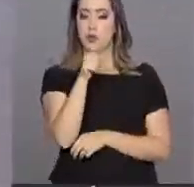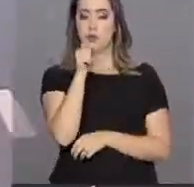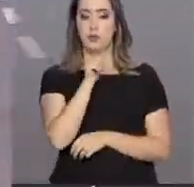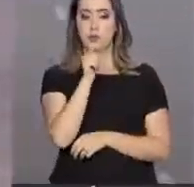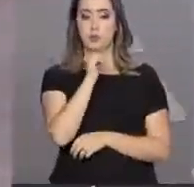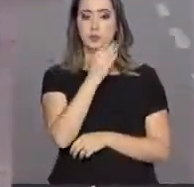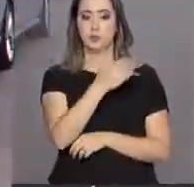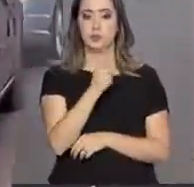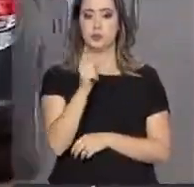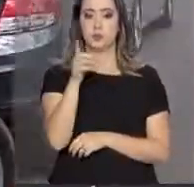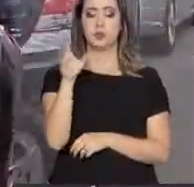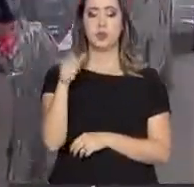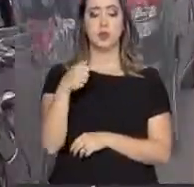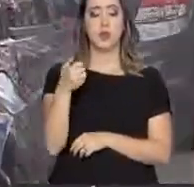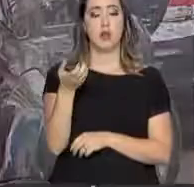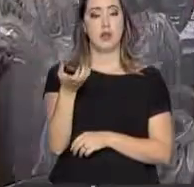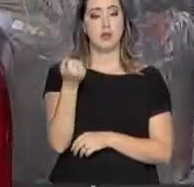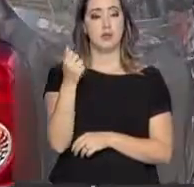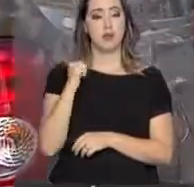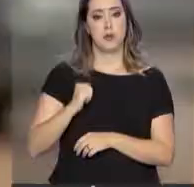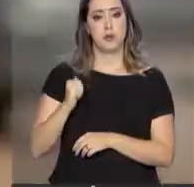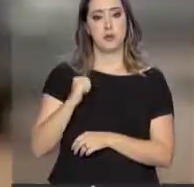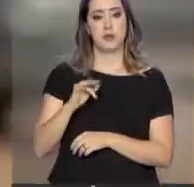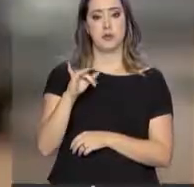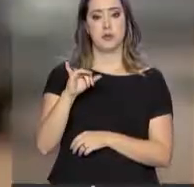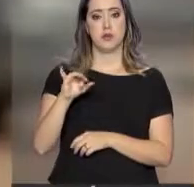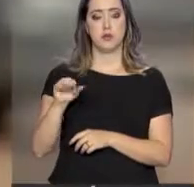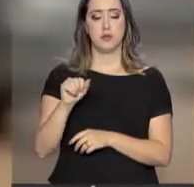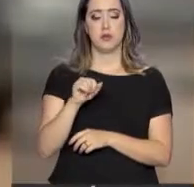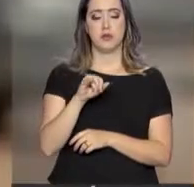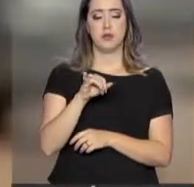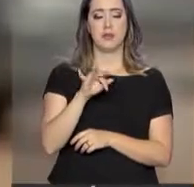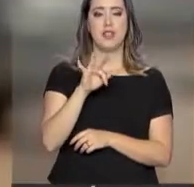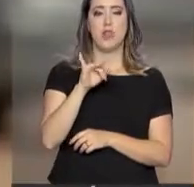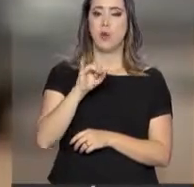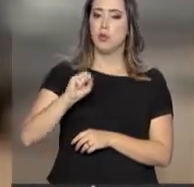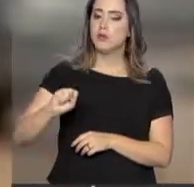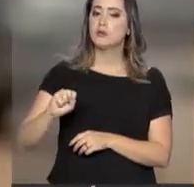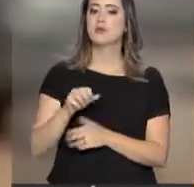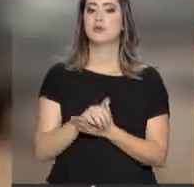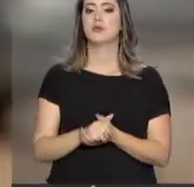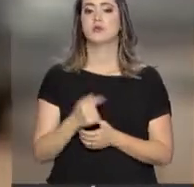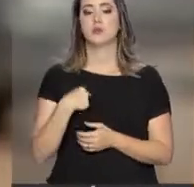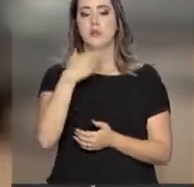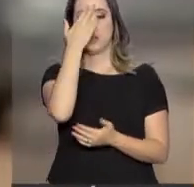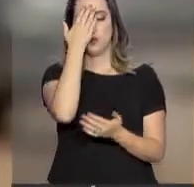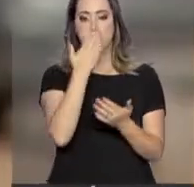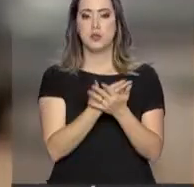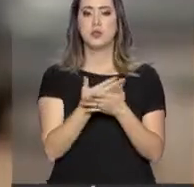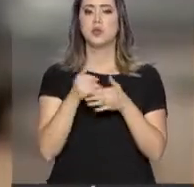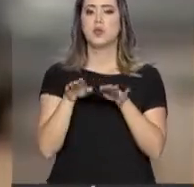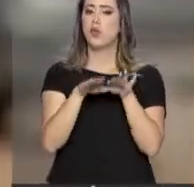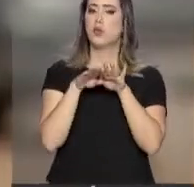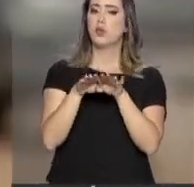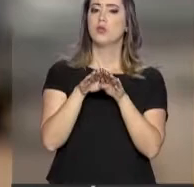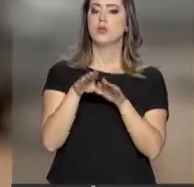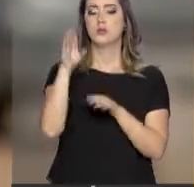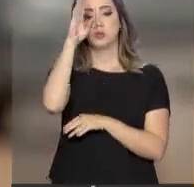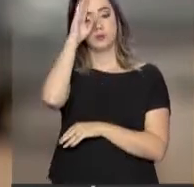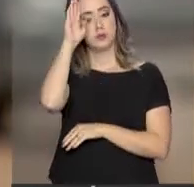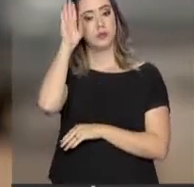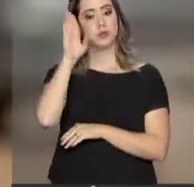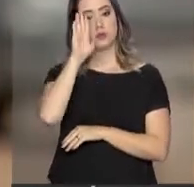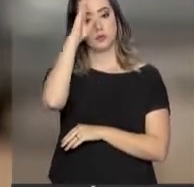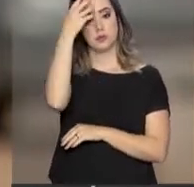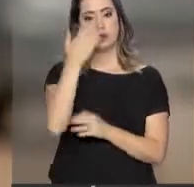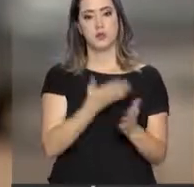bolsistas do fies em santa maria no distrito federal ela acredita que os fiéis de morrer e democratizar o ensino superior principalmente para já